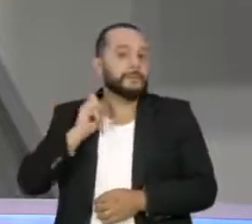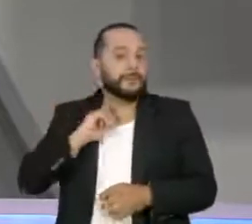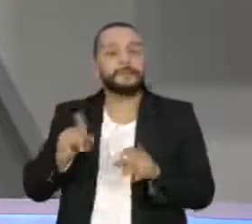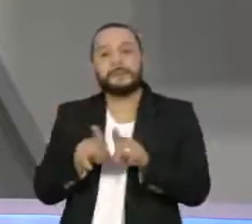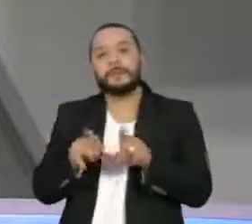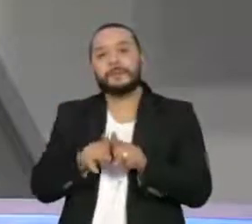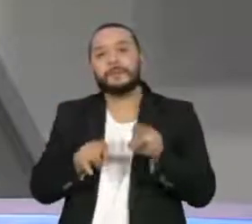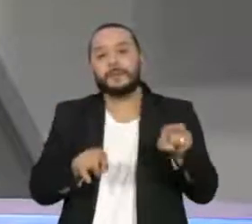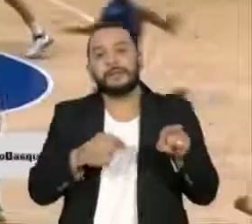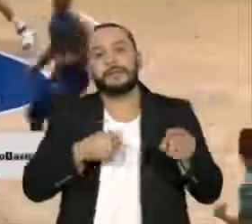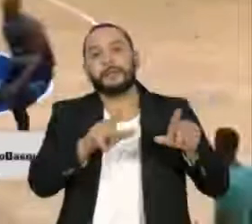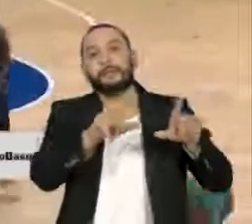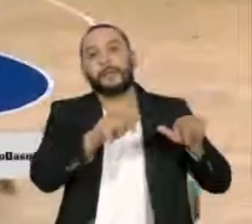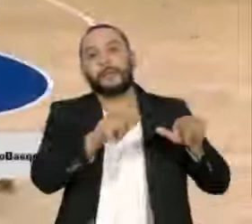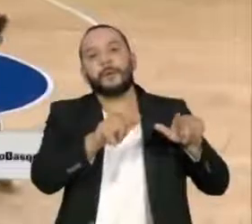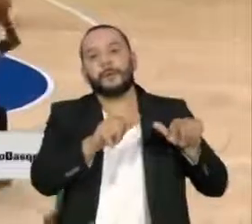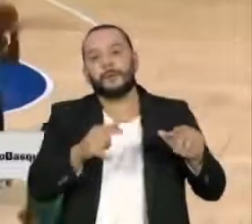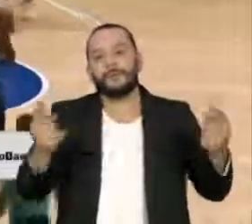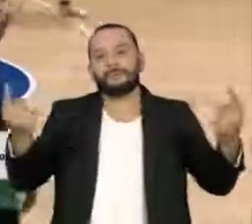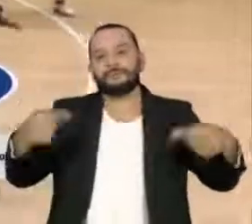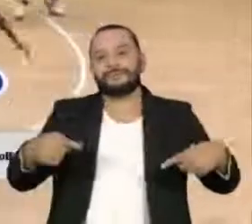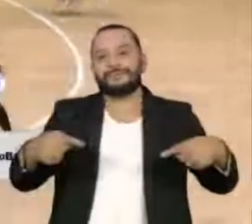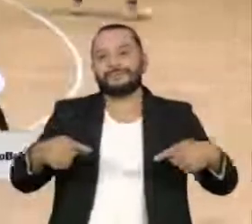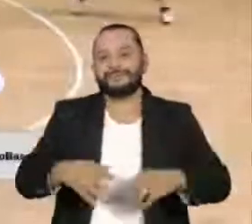do estado, Bauru.